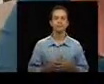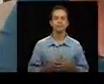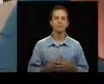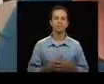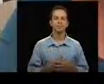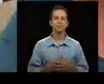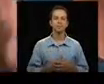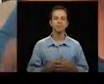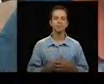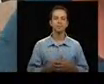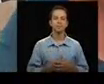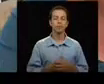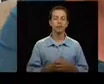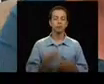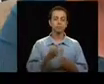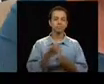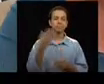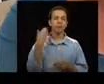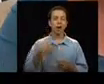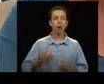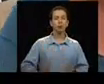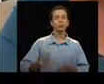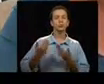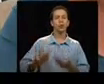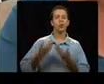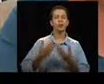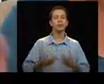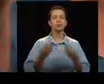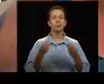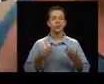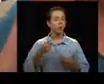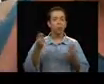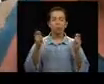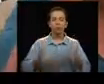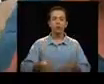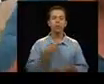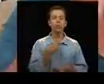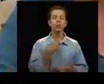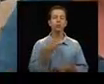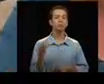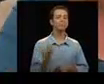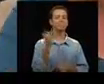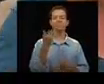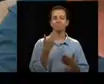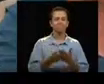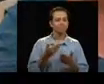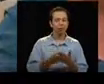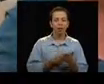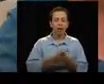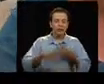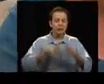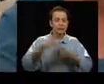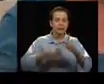Porque na época a gente era jovem, eu não tinha oportunidade para estudar, né? Eu só